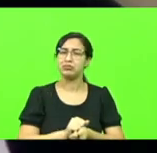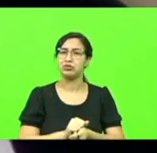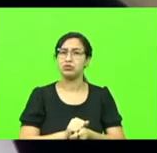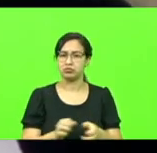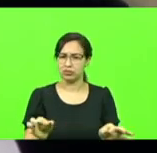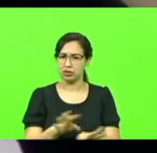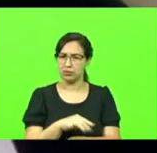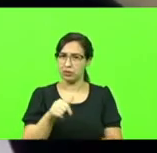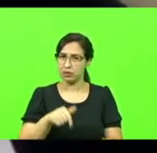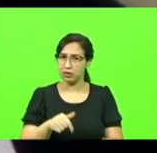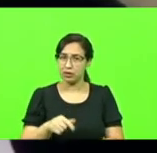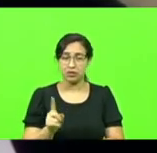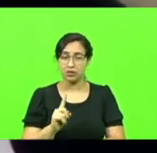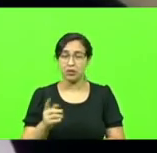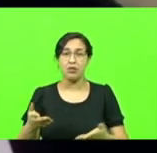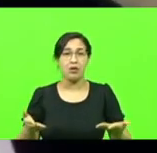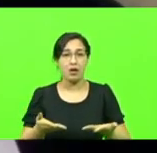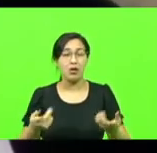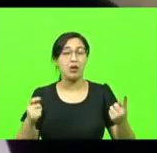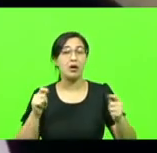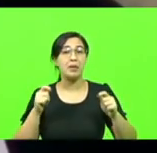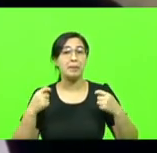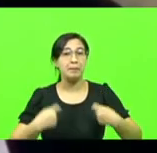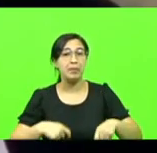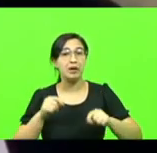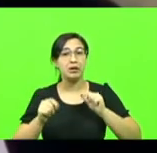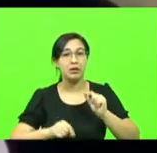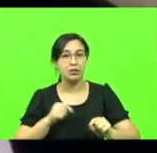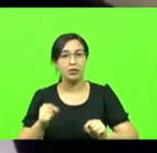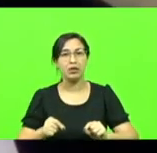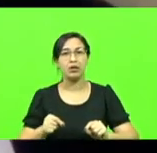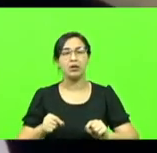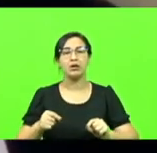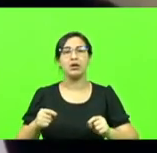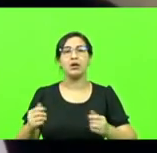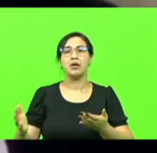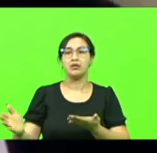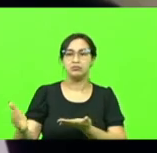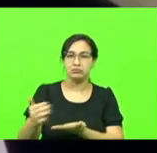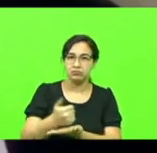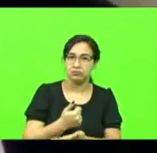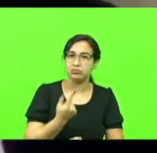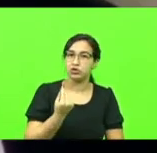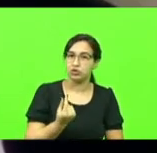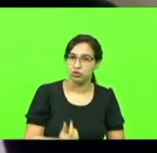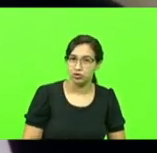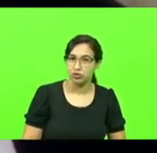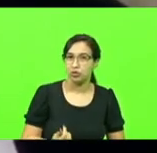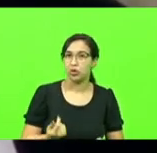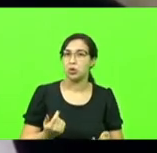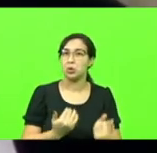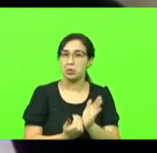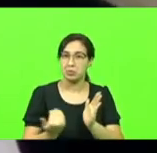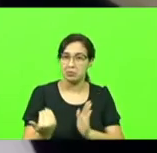gente tentar angariar mais recursos, tentar fazer uma campanha com o